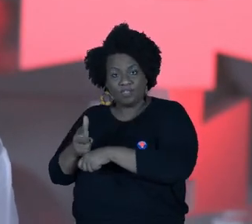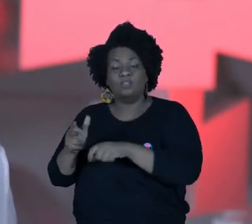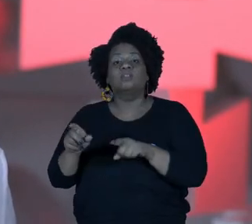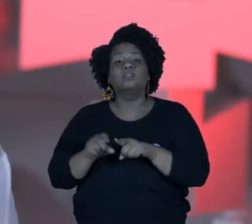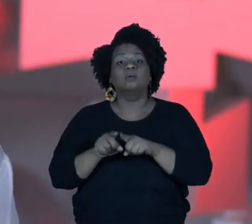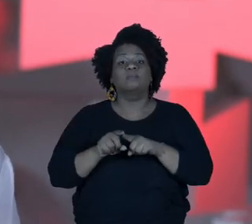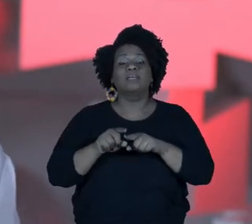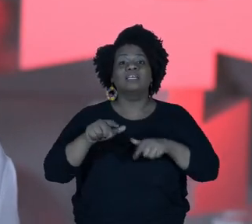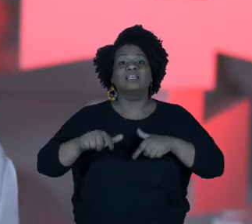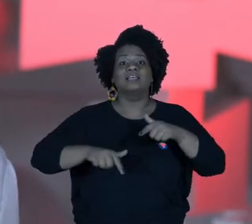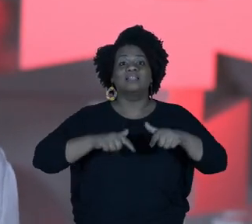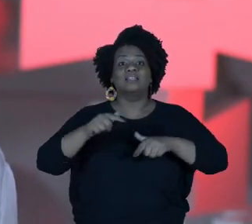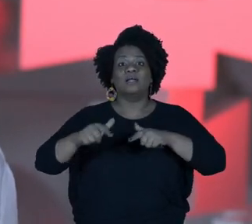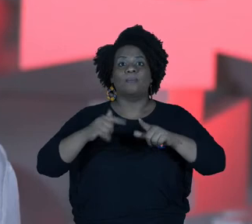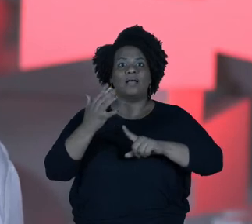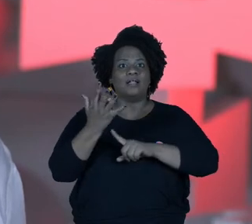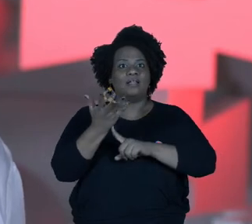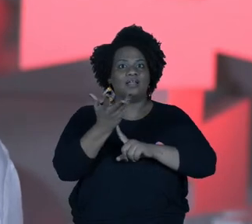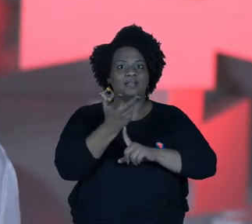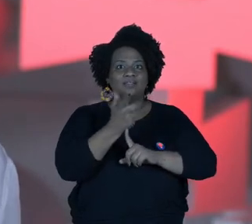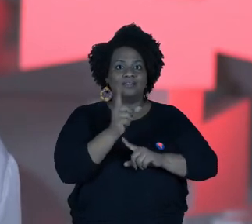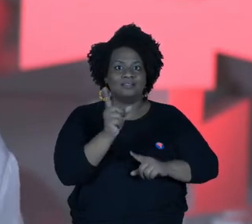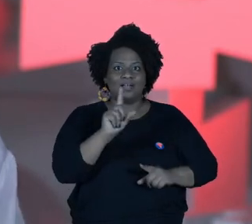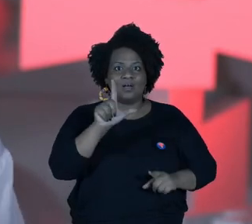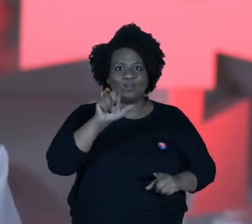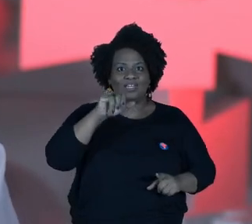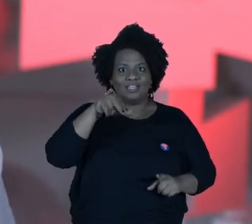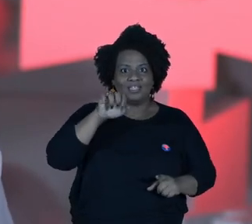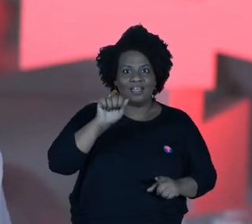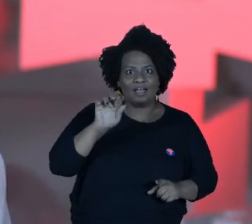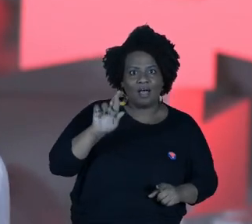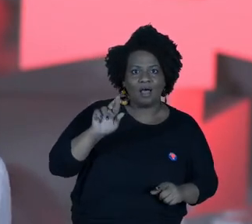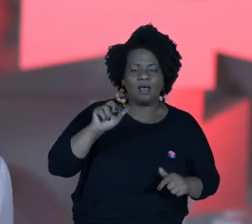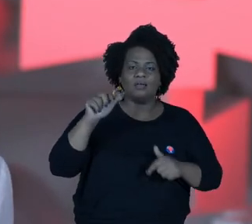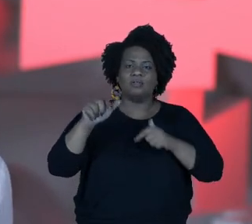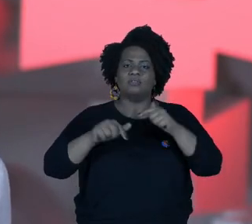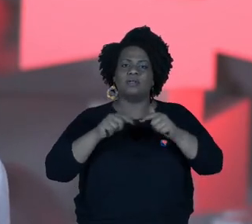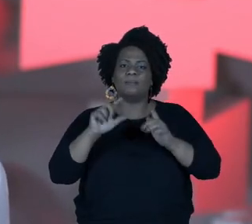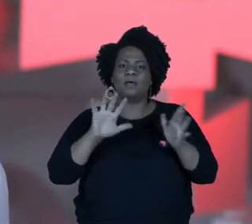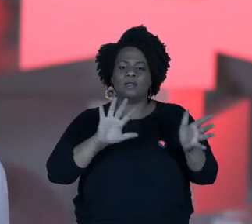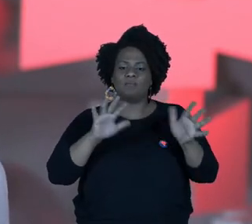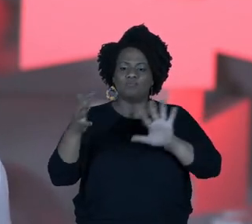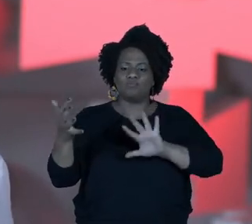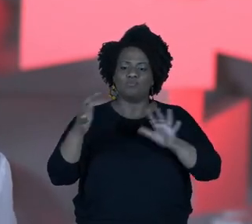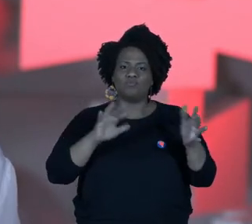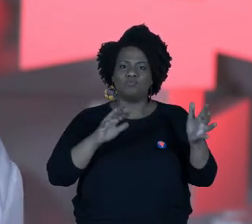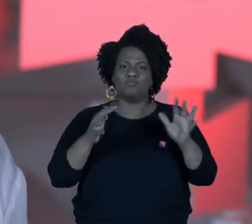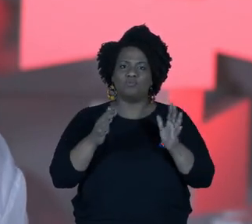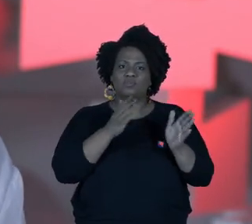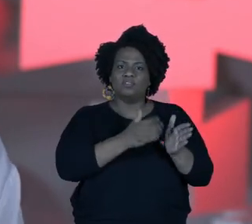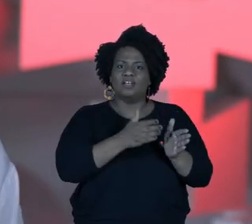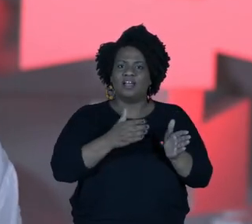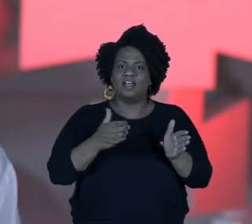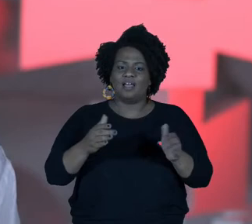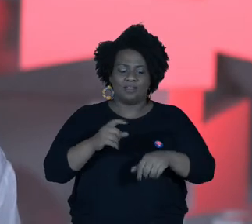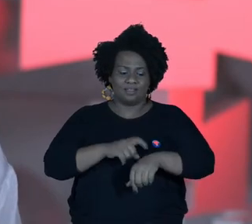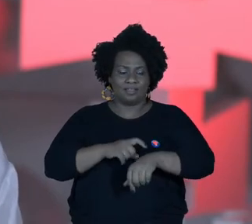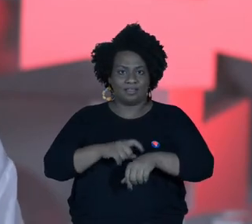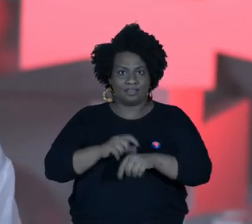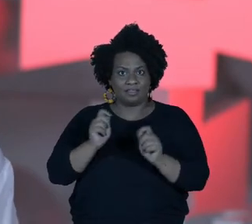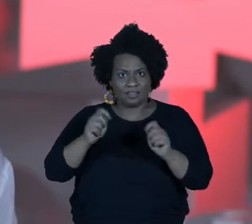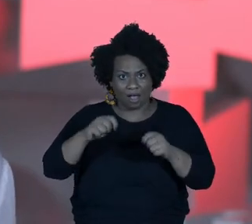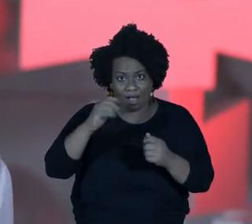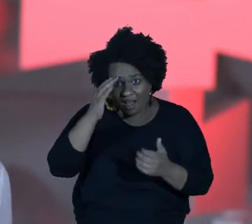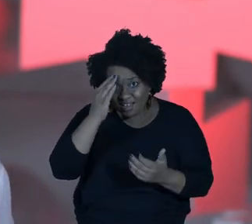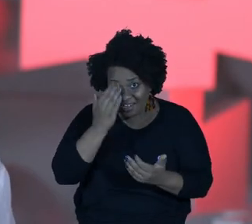uma narrativa não linear, trabalha com a superposição de tempos. E acreditem, a gente